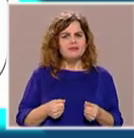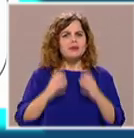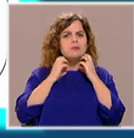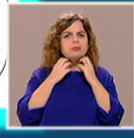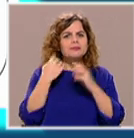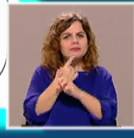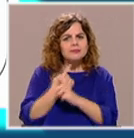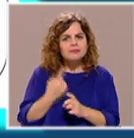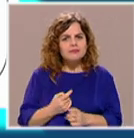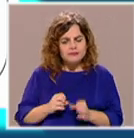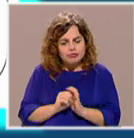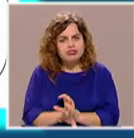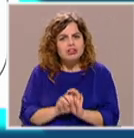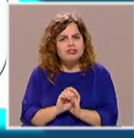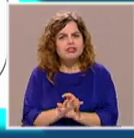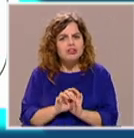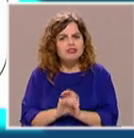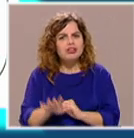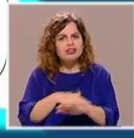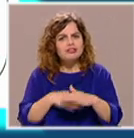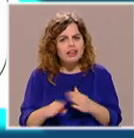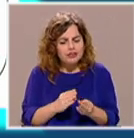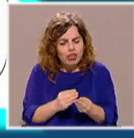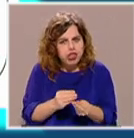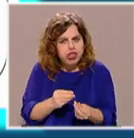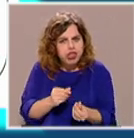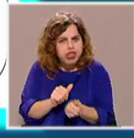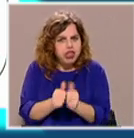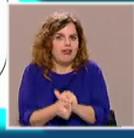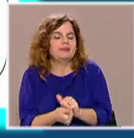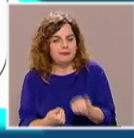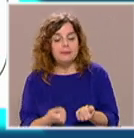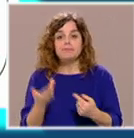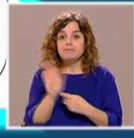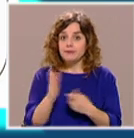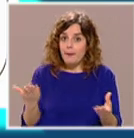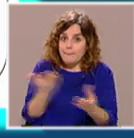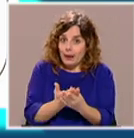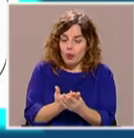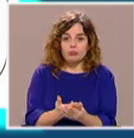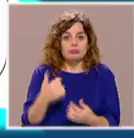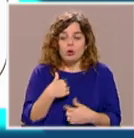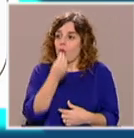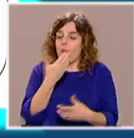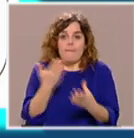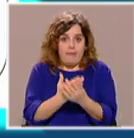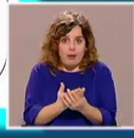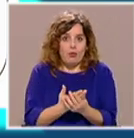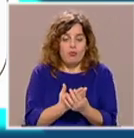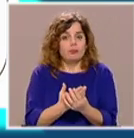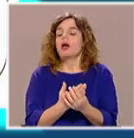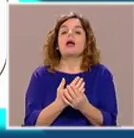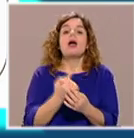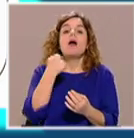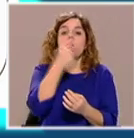já falei há pouco, das glândulas anexas. Tenho aqui o exemplo também do pão. Para simbolizar, eu como pão, a minha boca